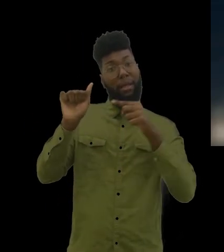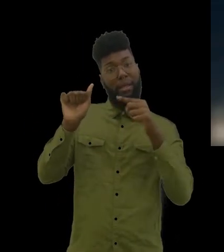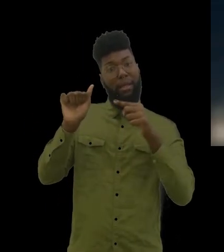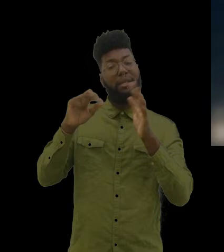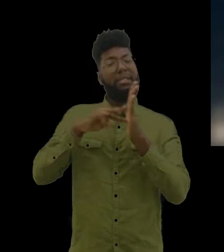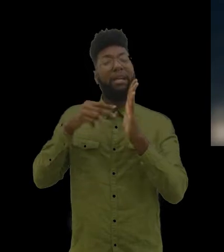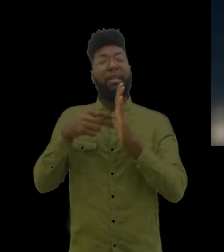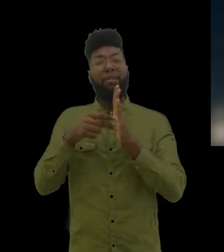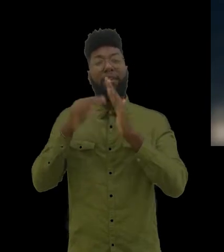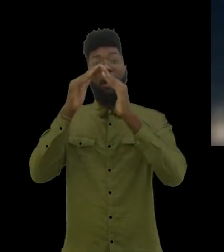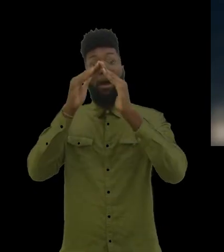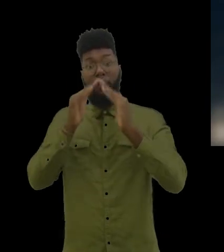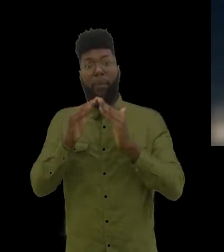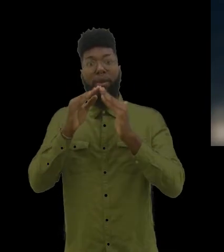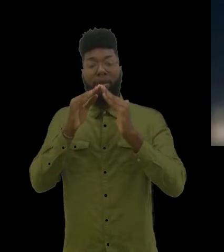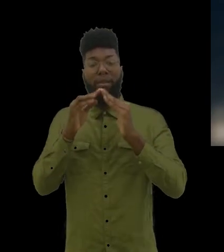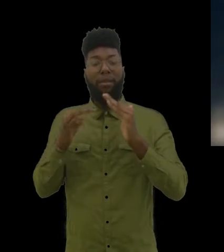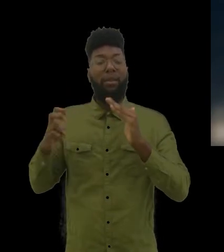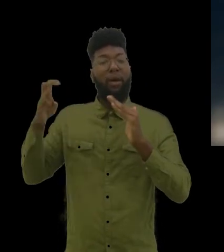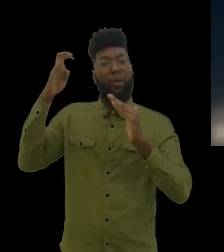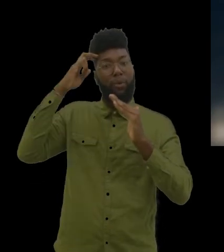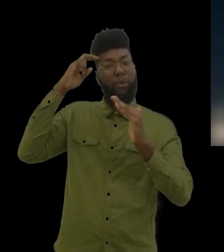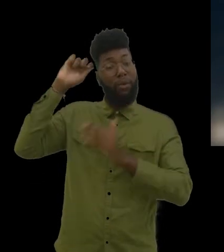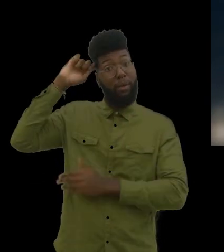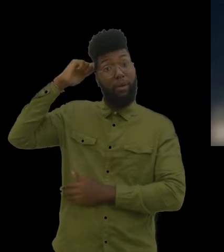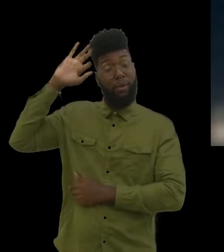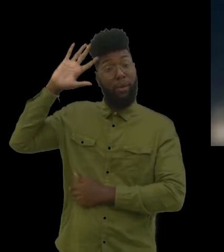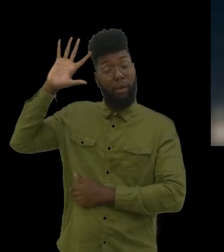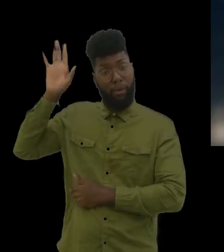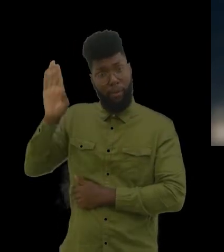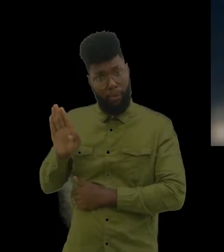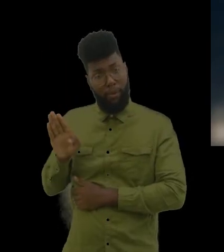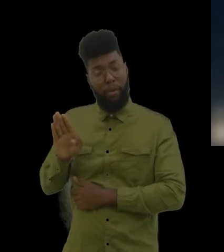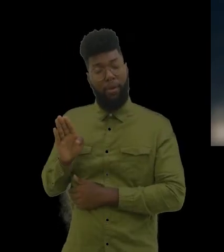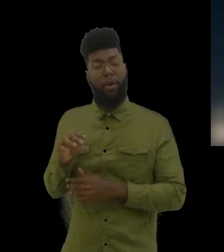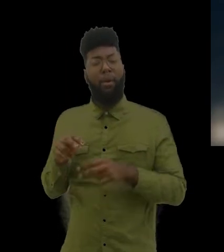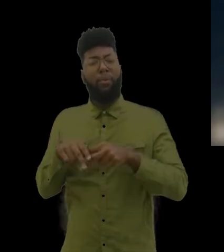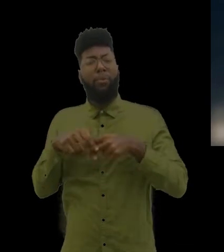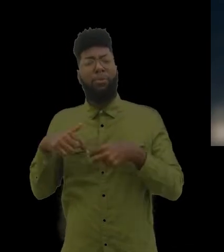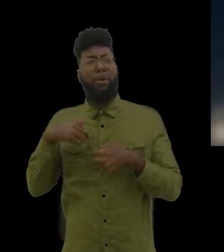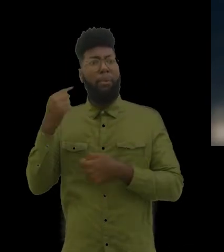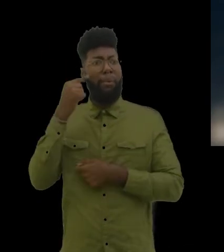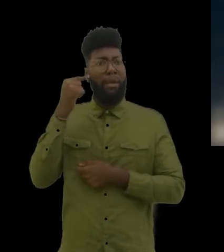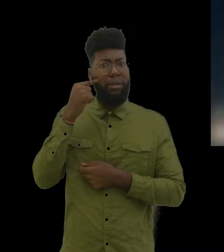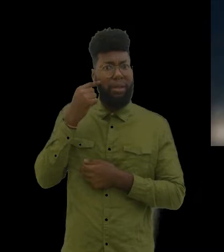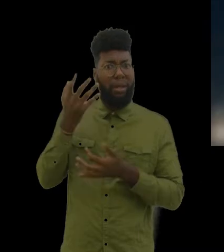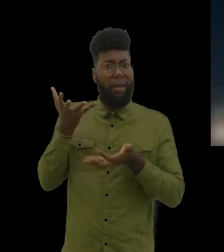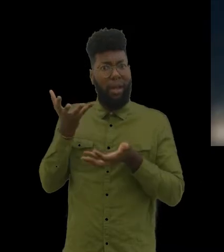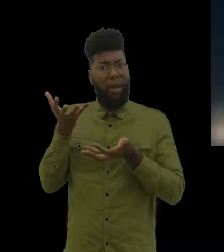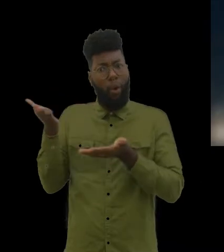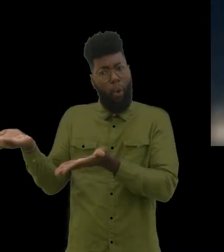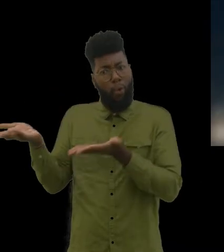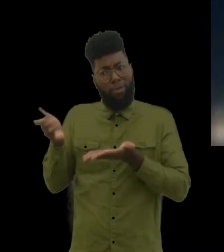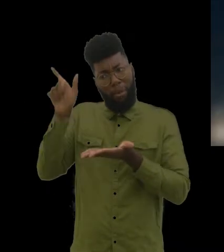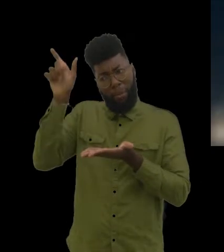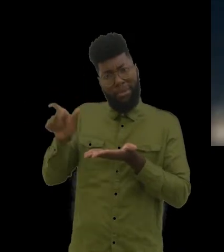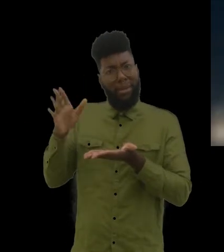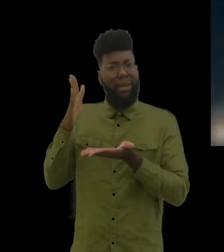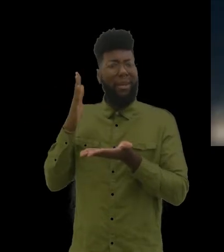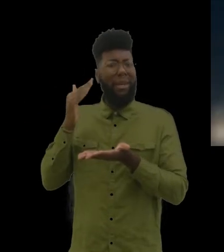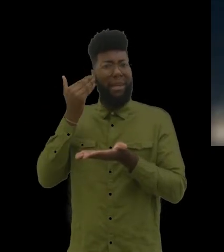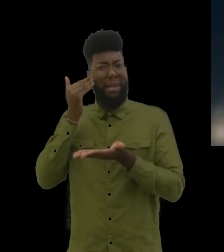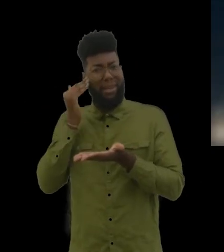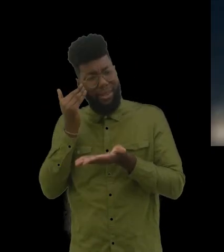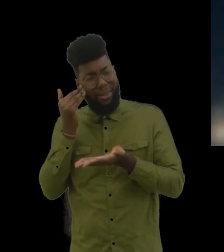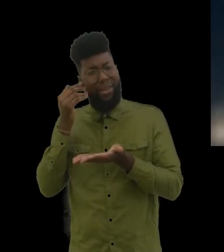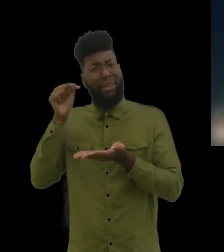história afro-brasileira, né? Então eu pensei, temos que trazer alguém que compreenda esses 2 caminhos, né?